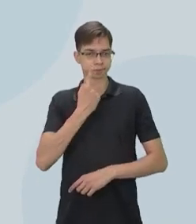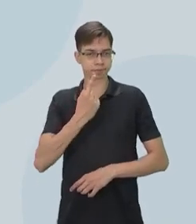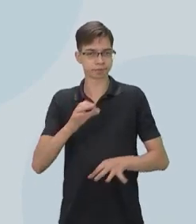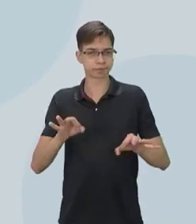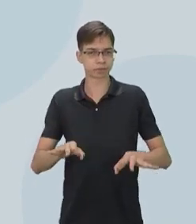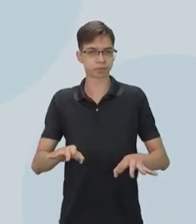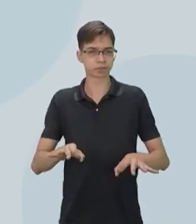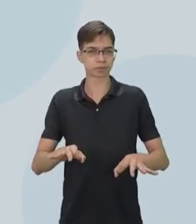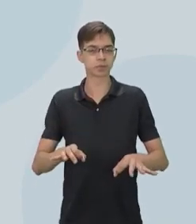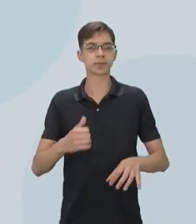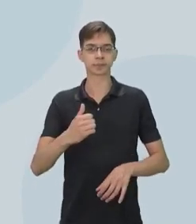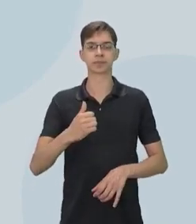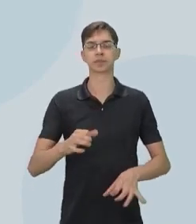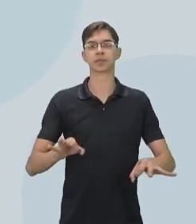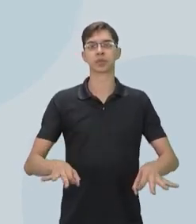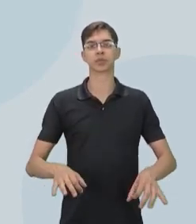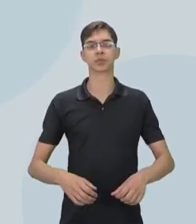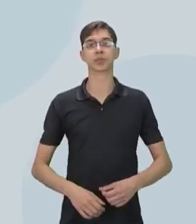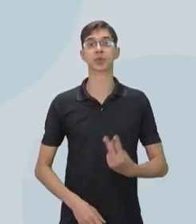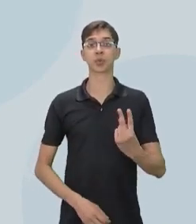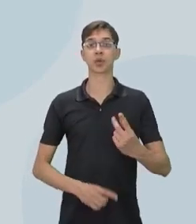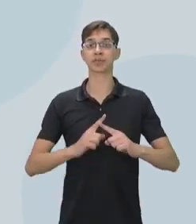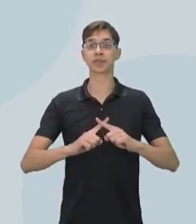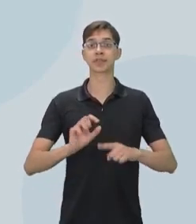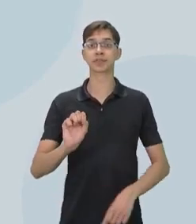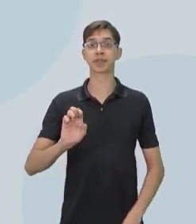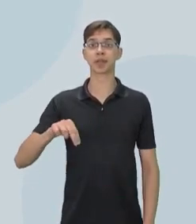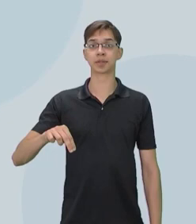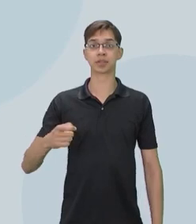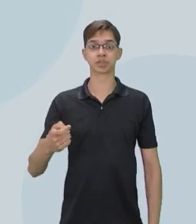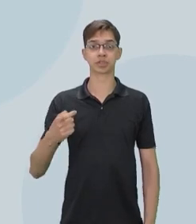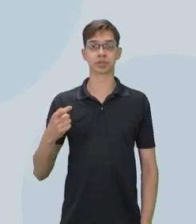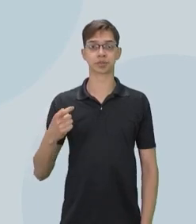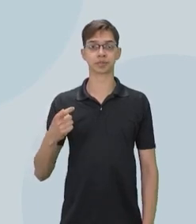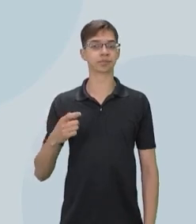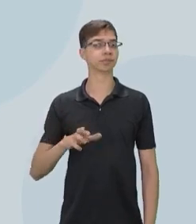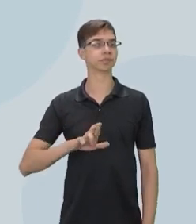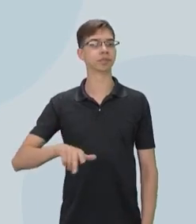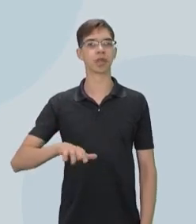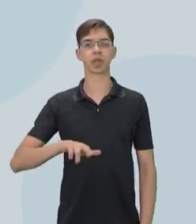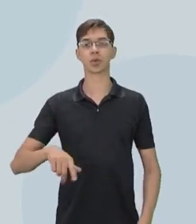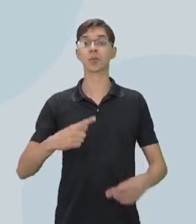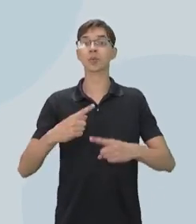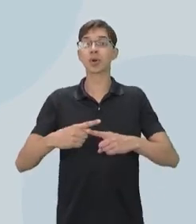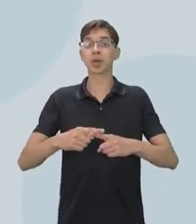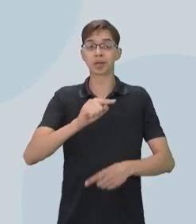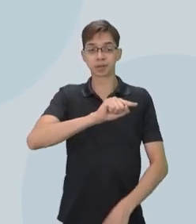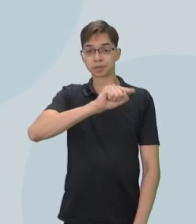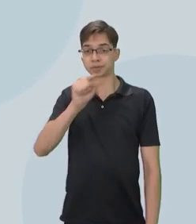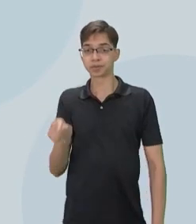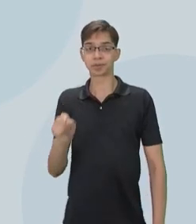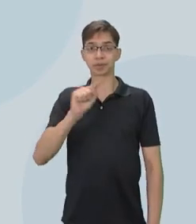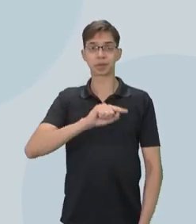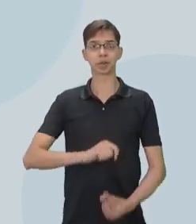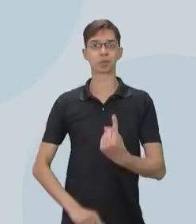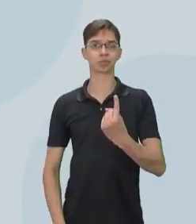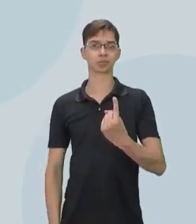É isso mesmo. 2 vezes seno de x, ela não representa, porque a amplitude dela é 1.